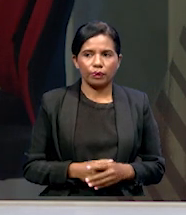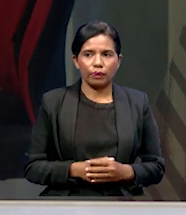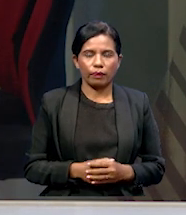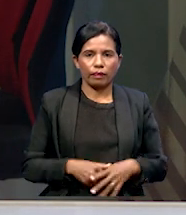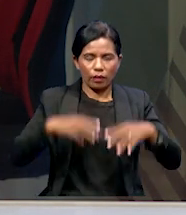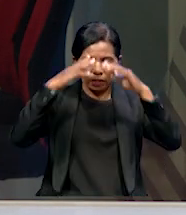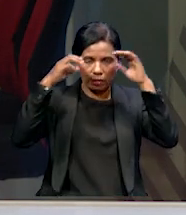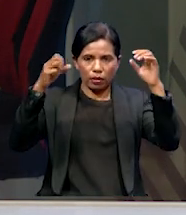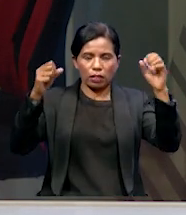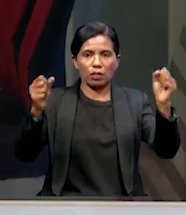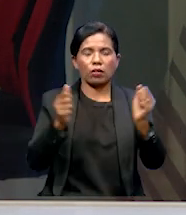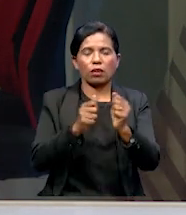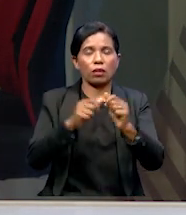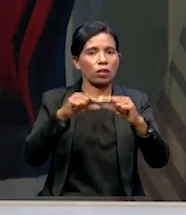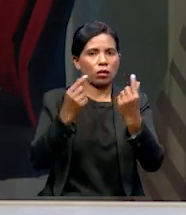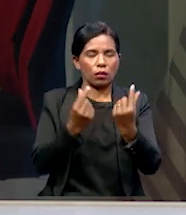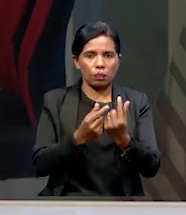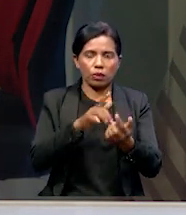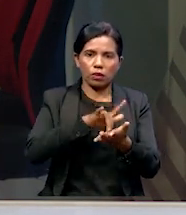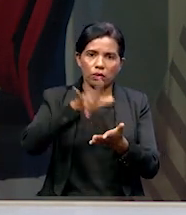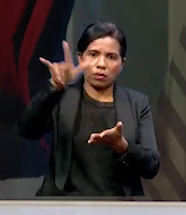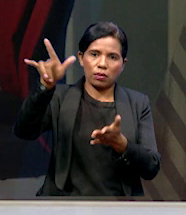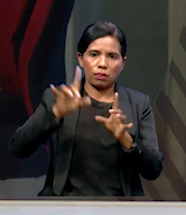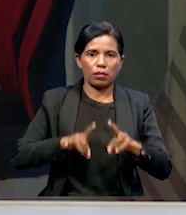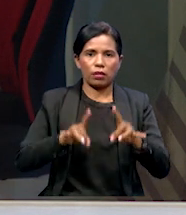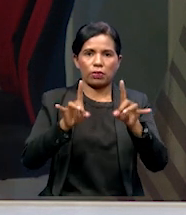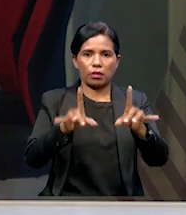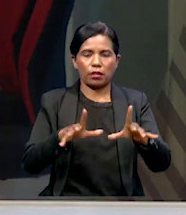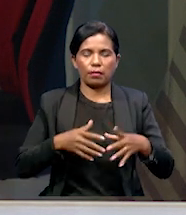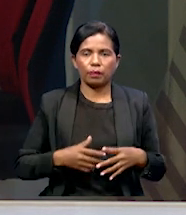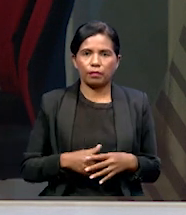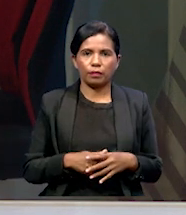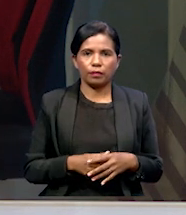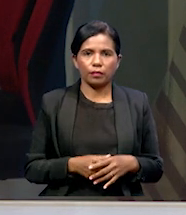Presidente Republika ho delegação de Sloko Onaba, Austrália.